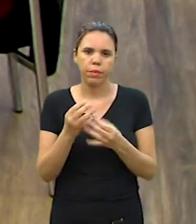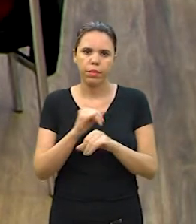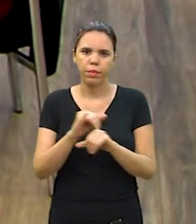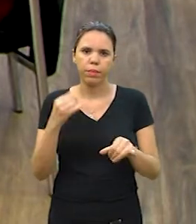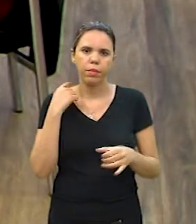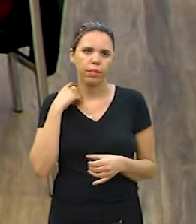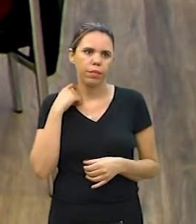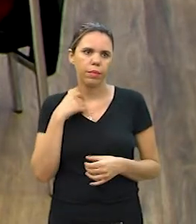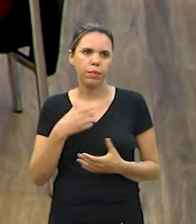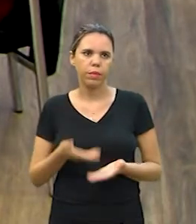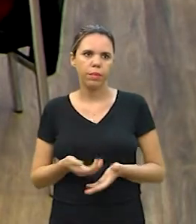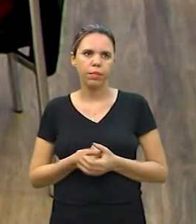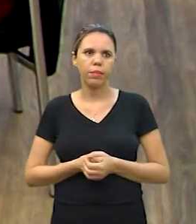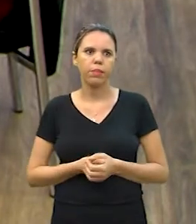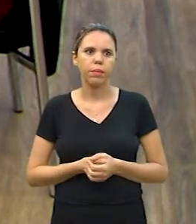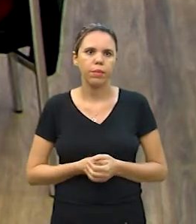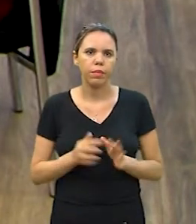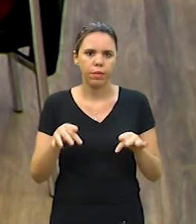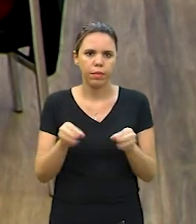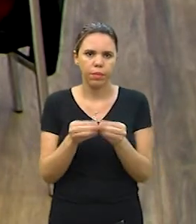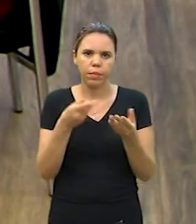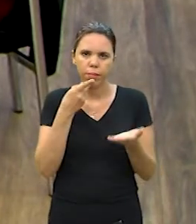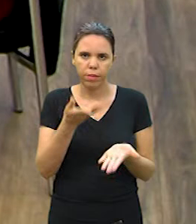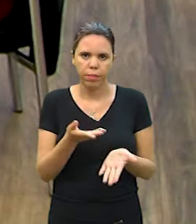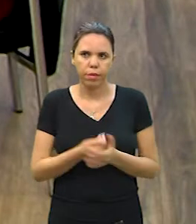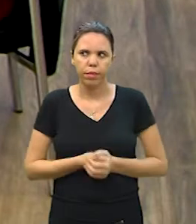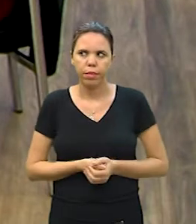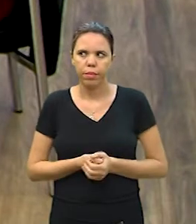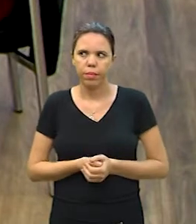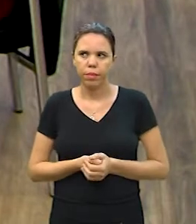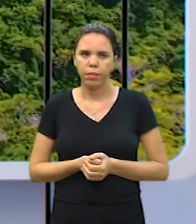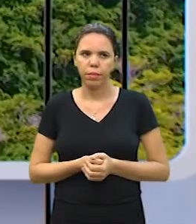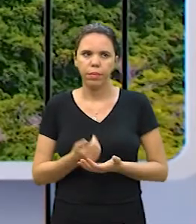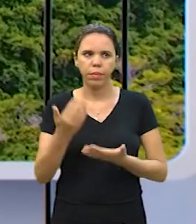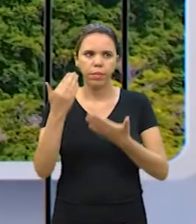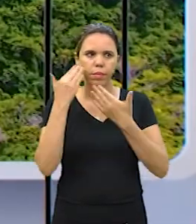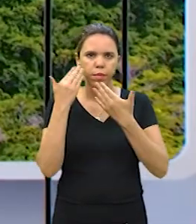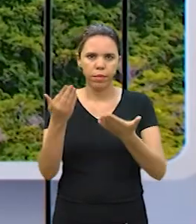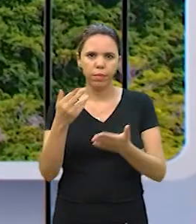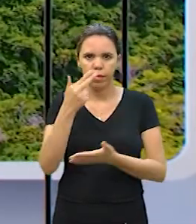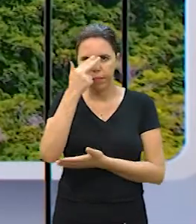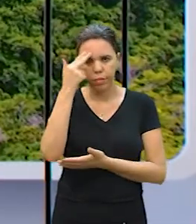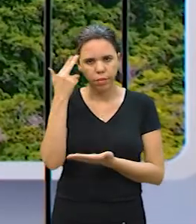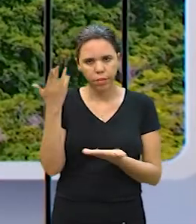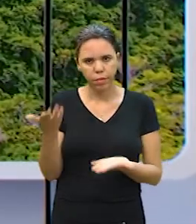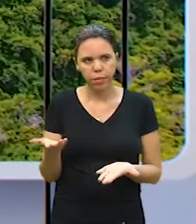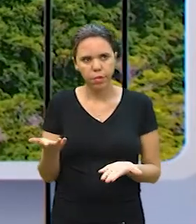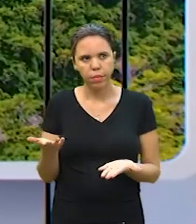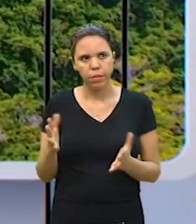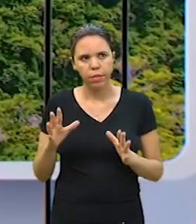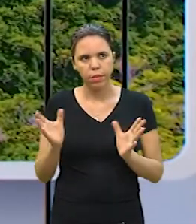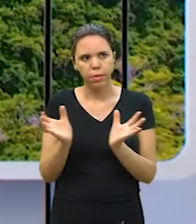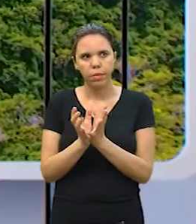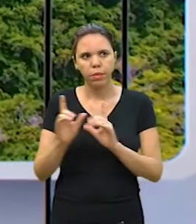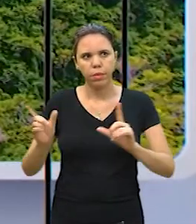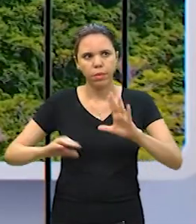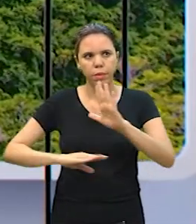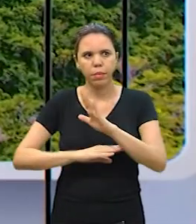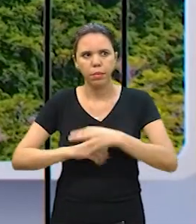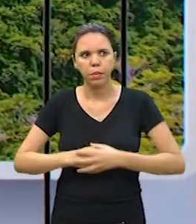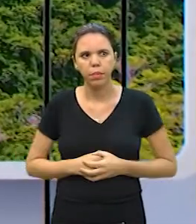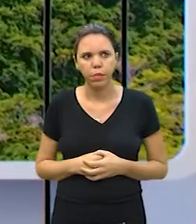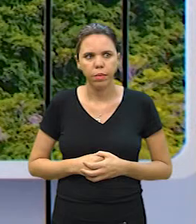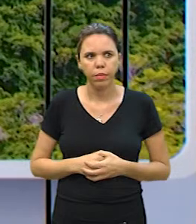Agradeço todas as informações que foram passadas aqui e as suas considerações finais. Eu que agradeço, Gabriel, quero agradecer toda a equipe da